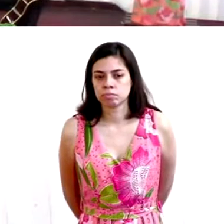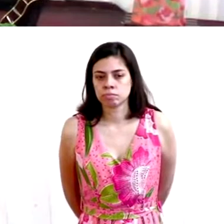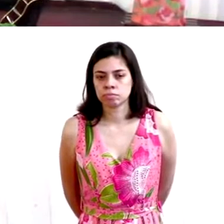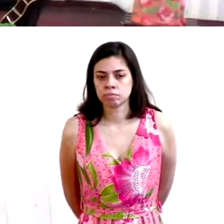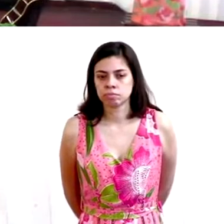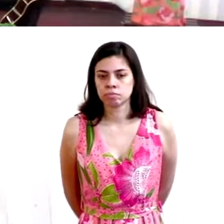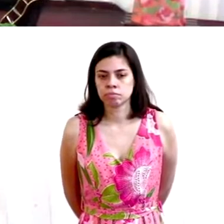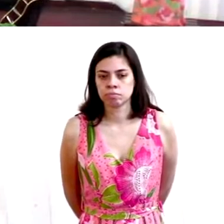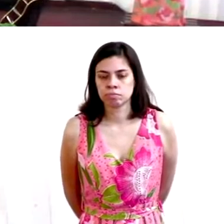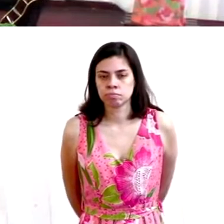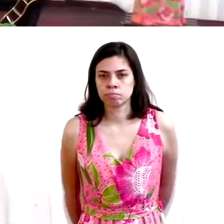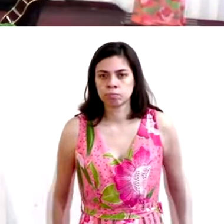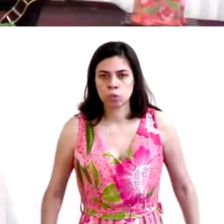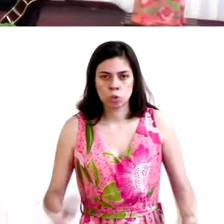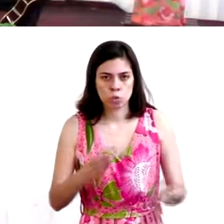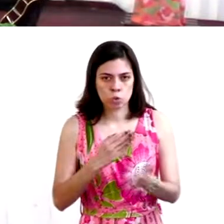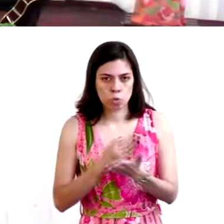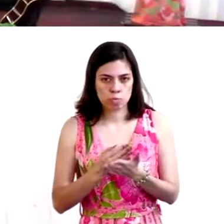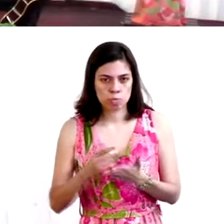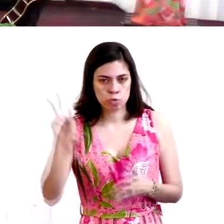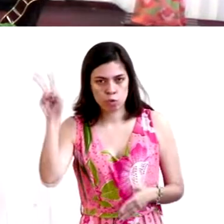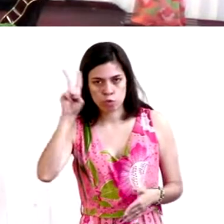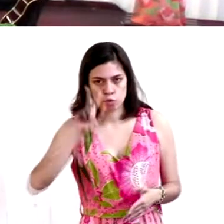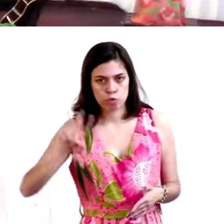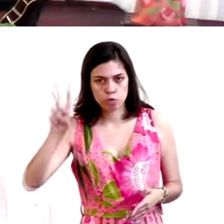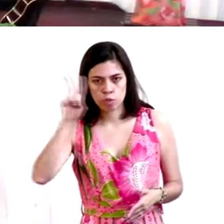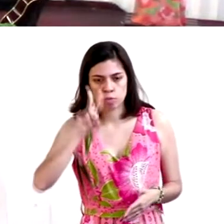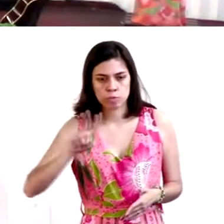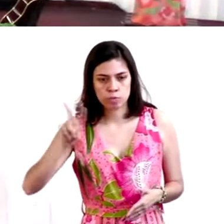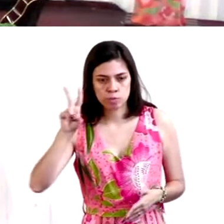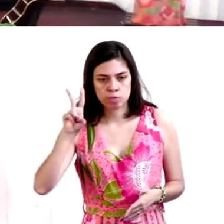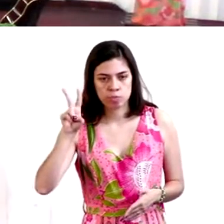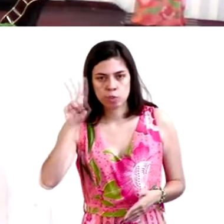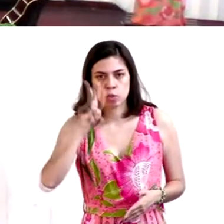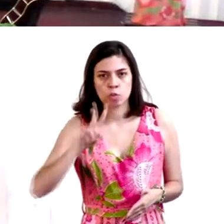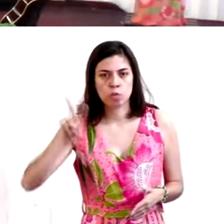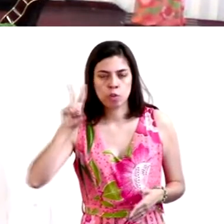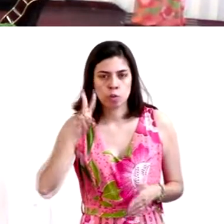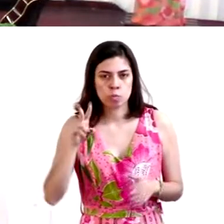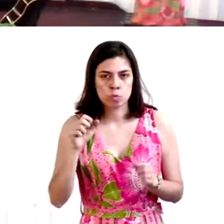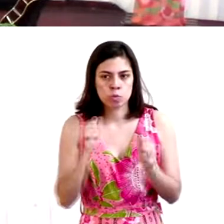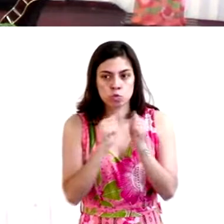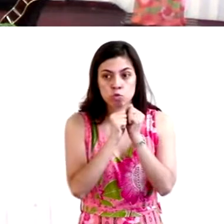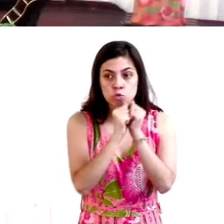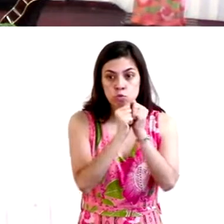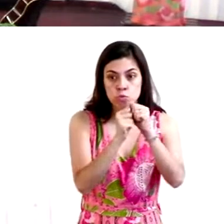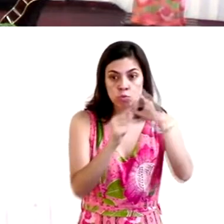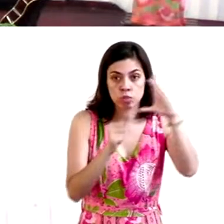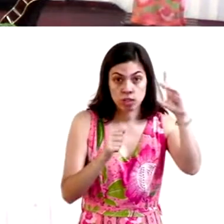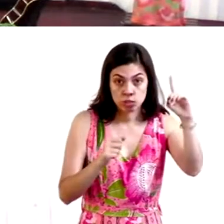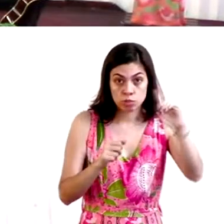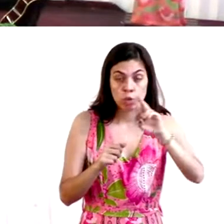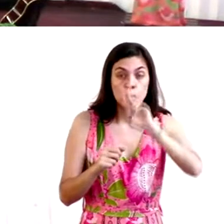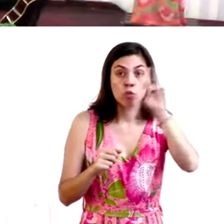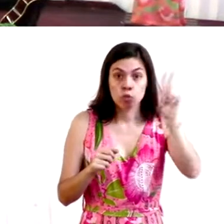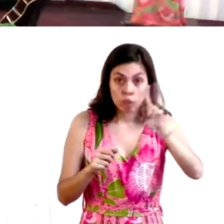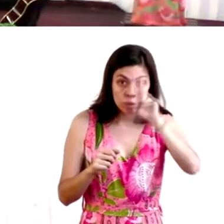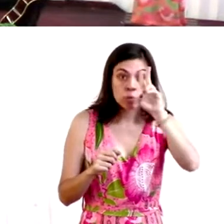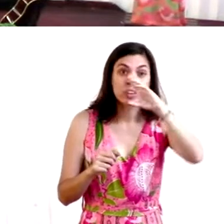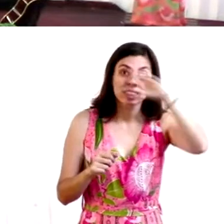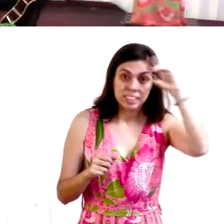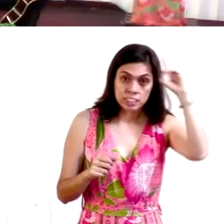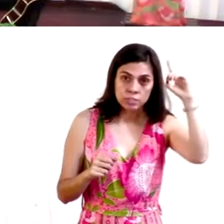assim: no princípio era o Verbo, e o Verbo estava com Deus, e o Verbo era Deus. Ele estava